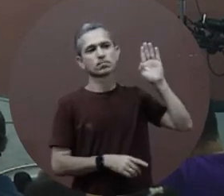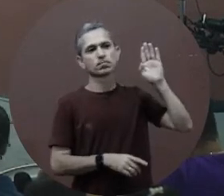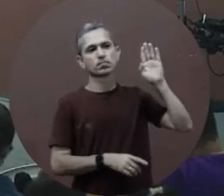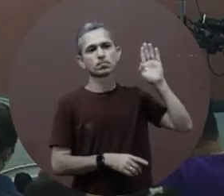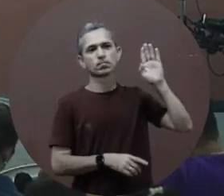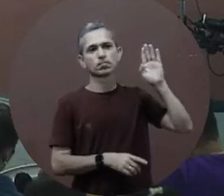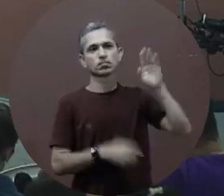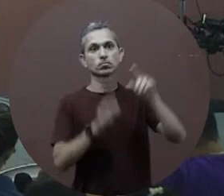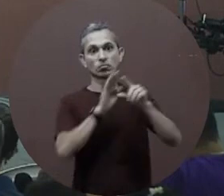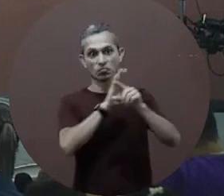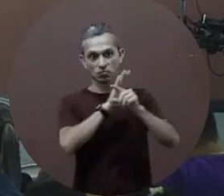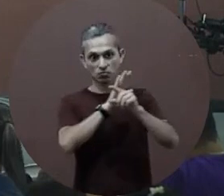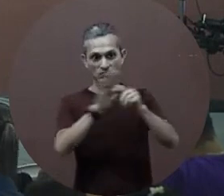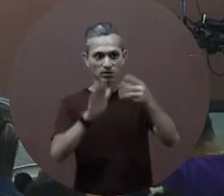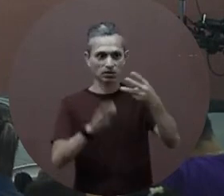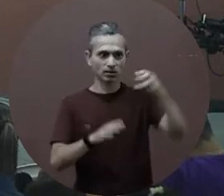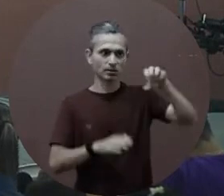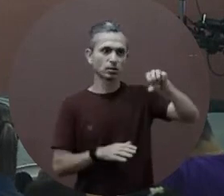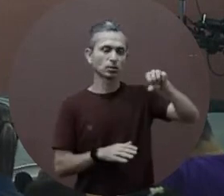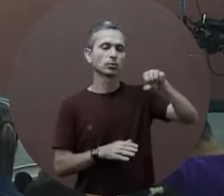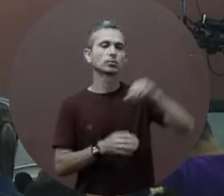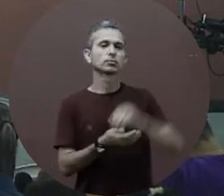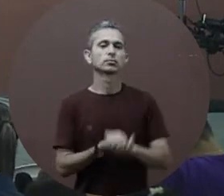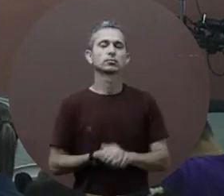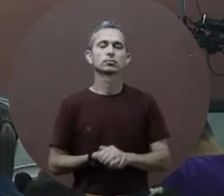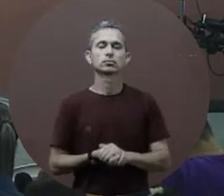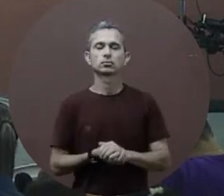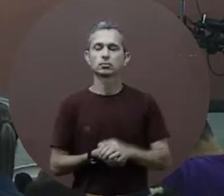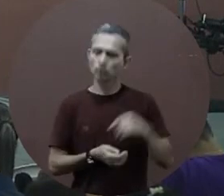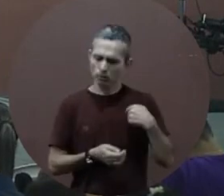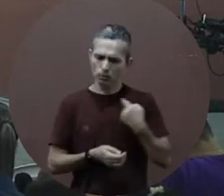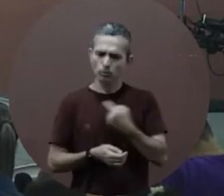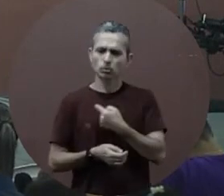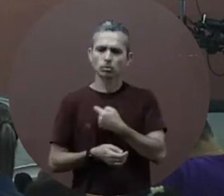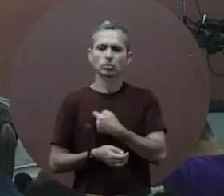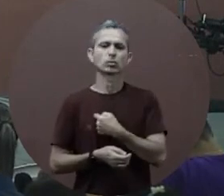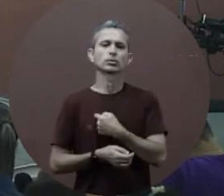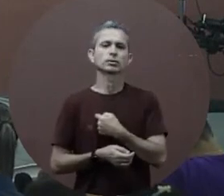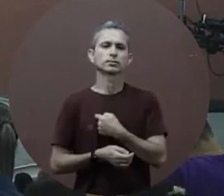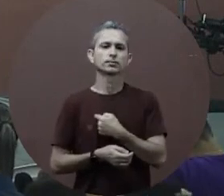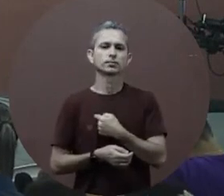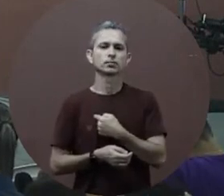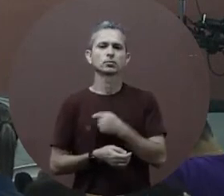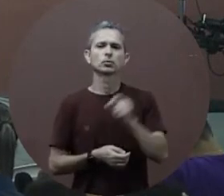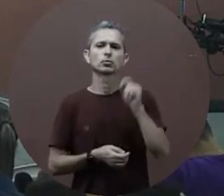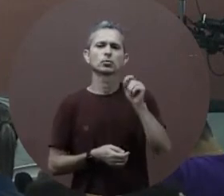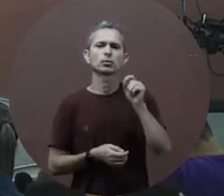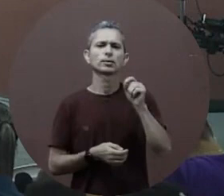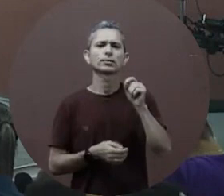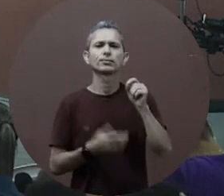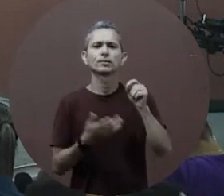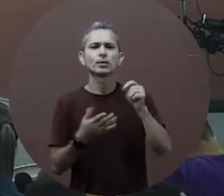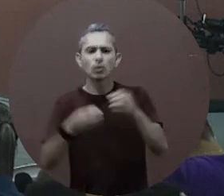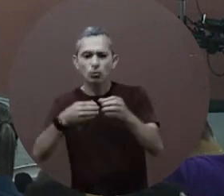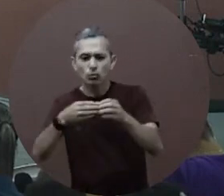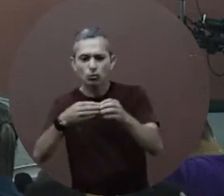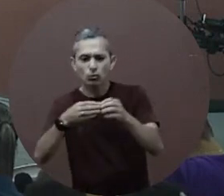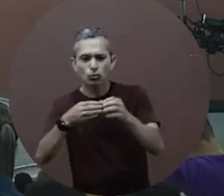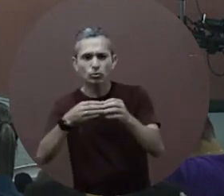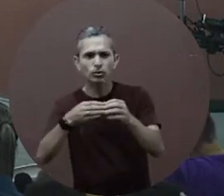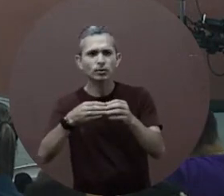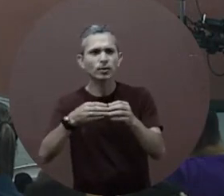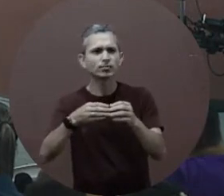Agora olha o verso 39. Nós, porém, não somos dos que retrocedem para a